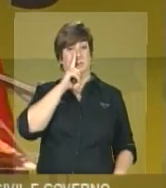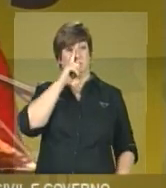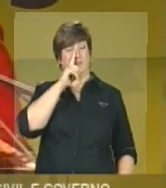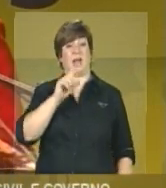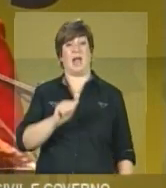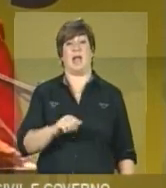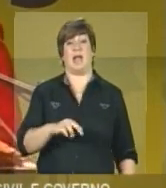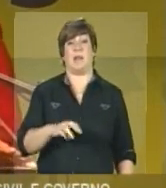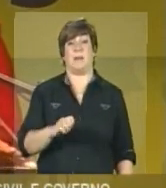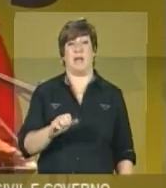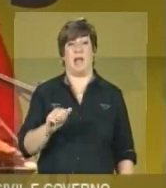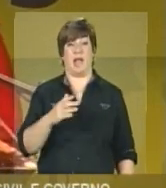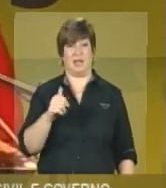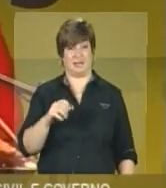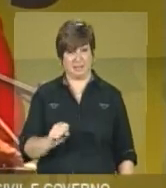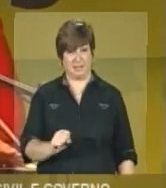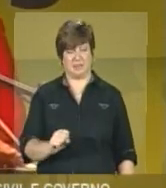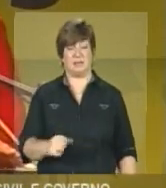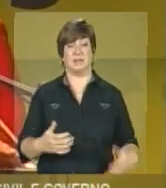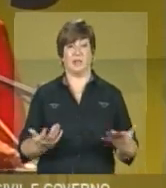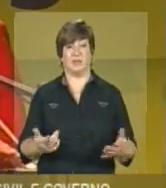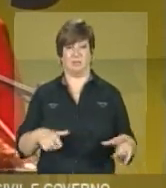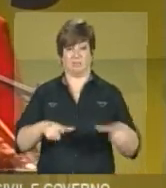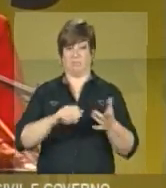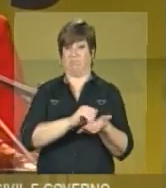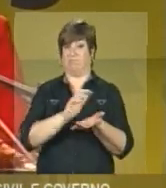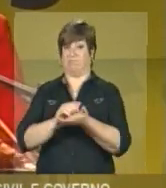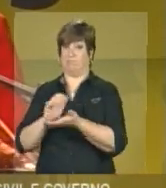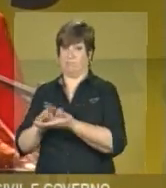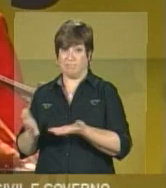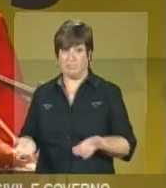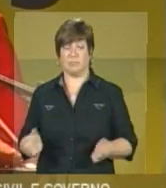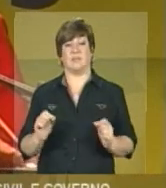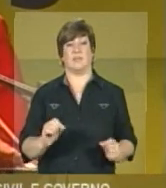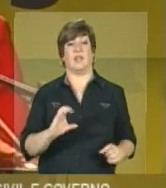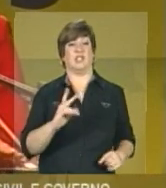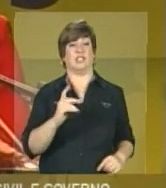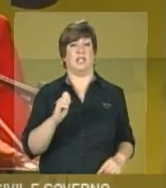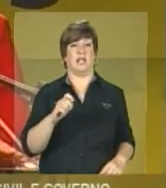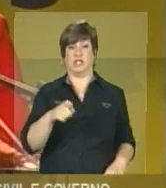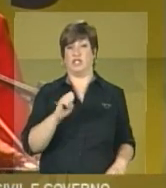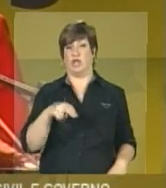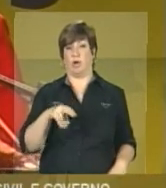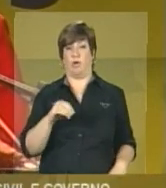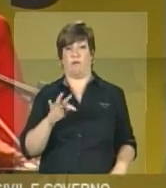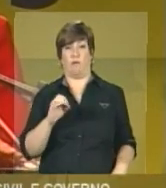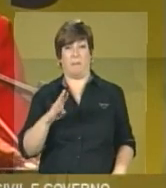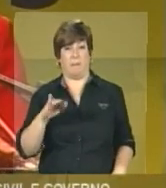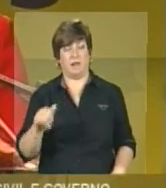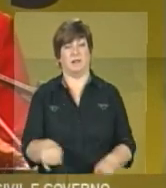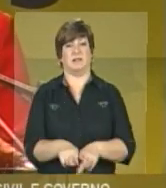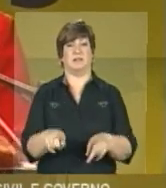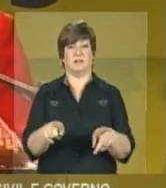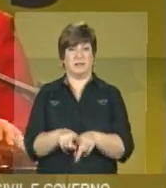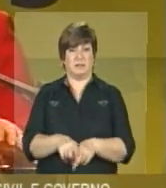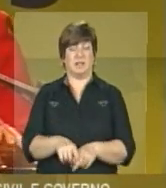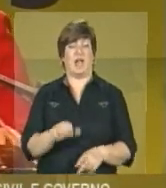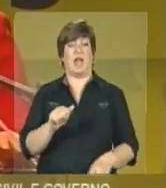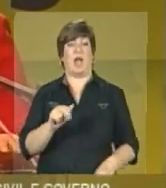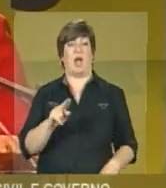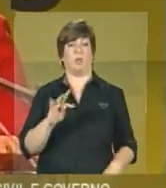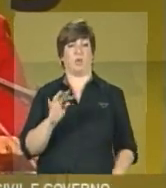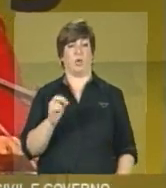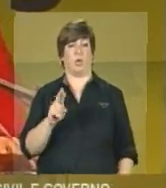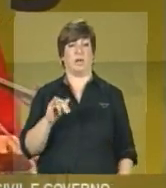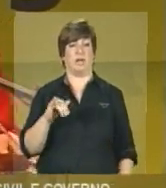ameaças. Como eu disse, o desemprego, a xenofobia, o autoritarismo, a